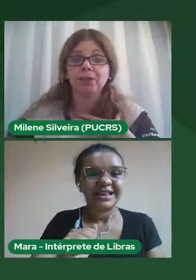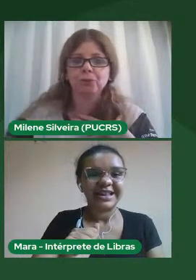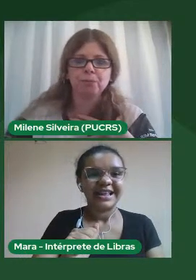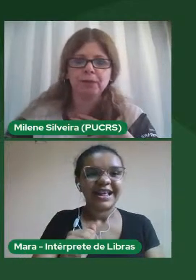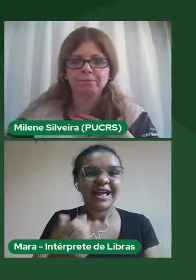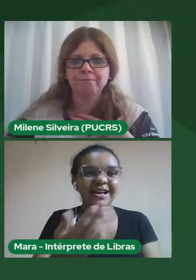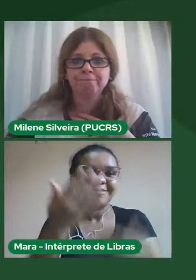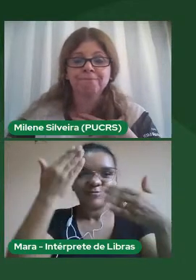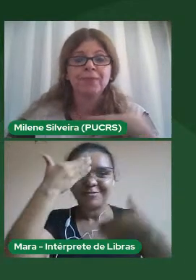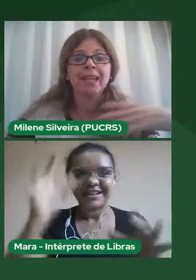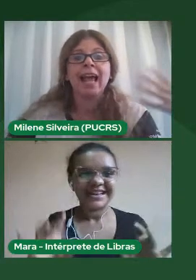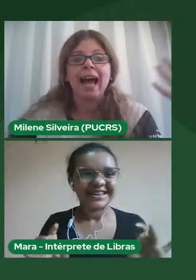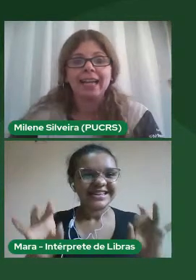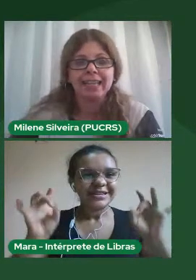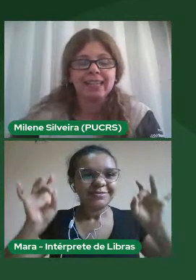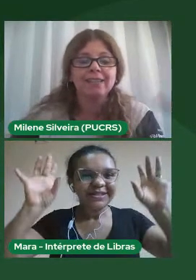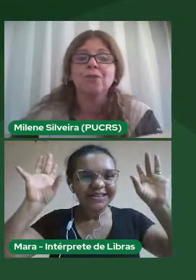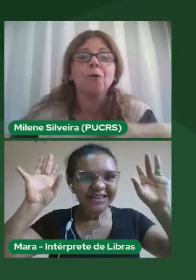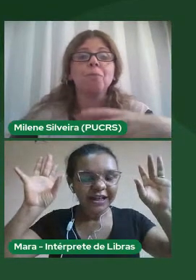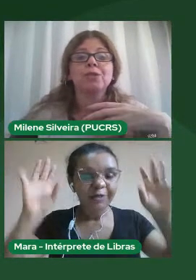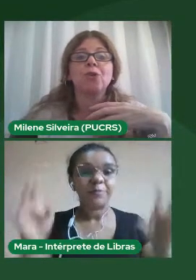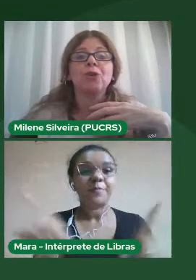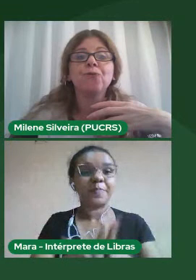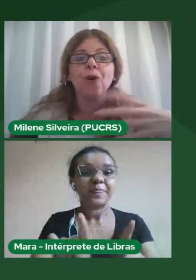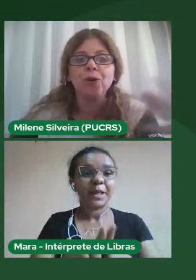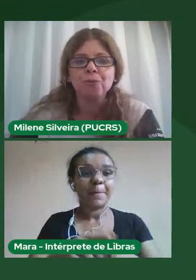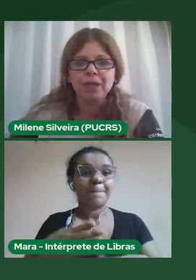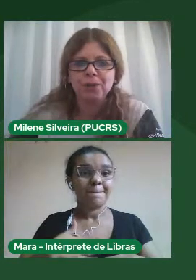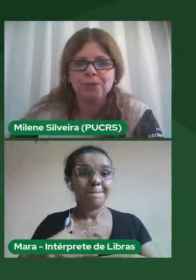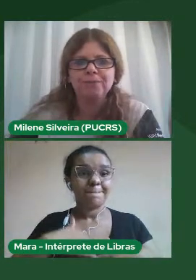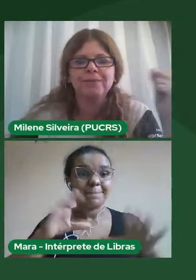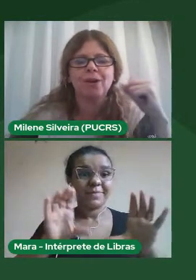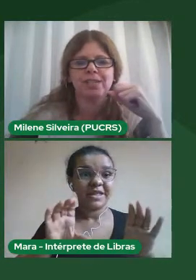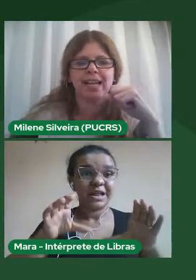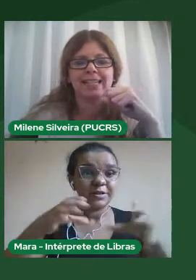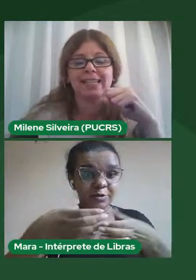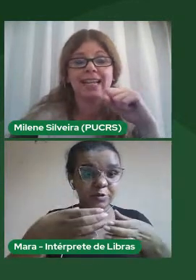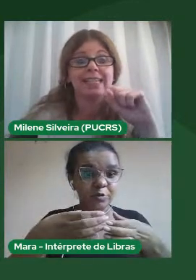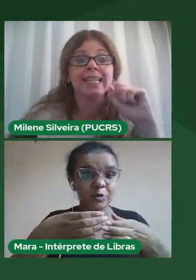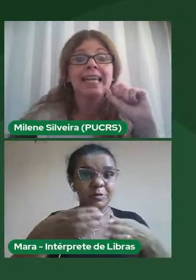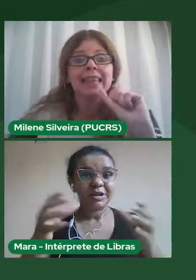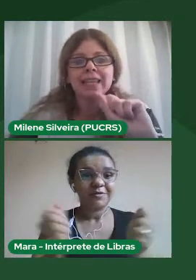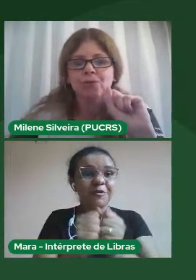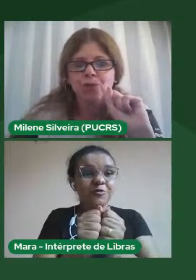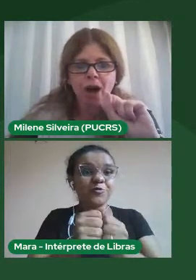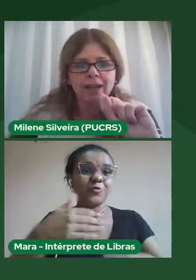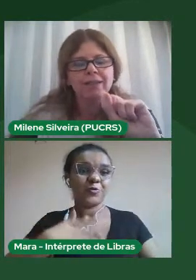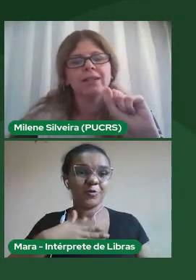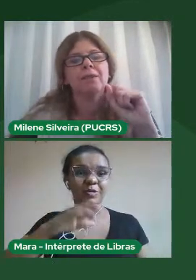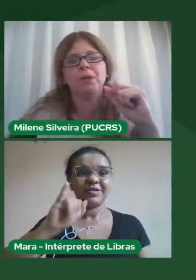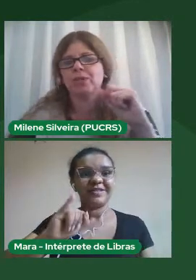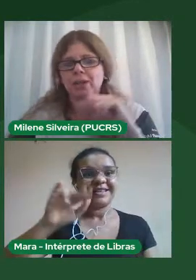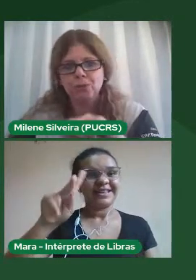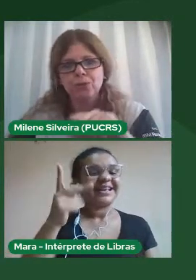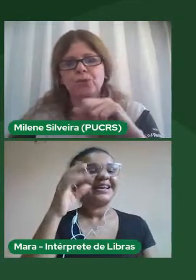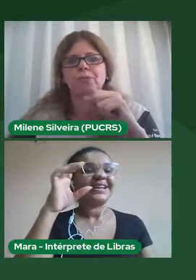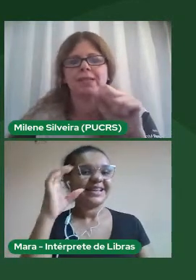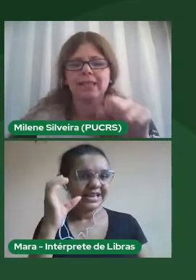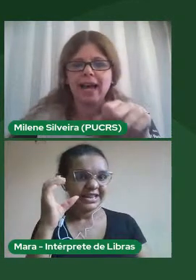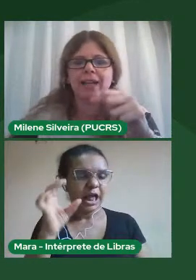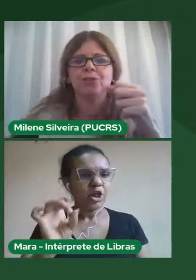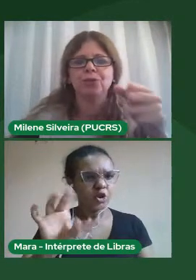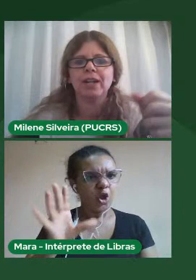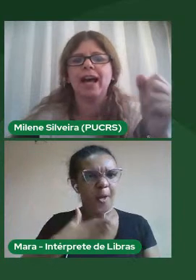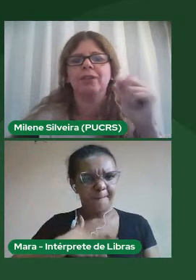A minha turma, aqui, o pessoal que foi comigo aos IHCs, não só meus alunos